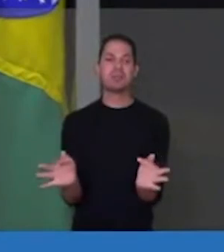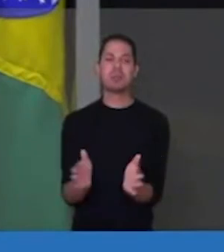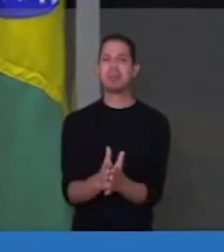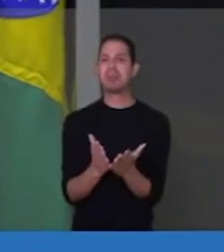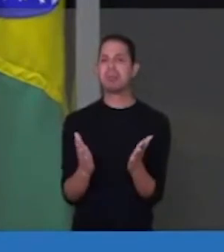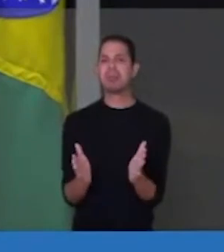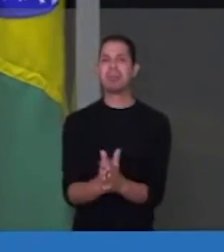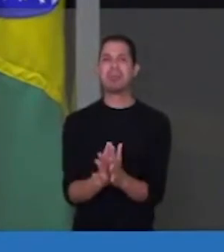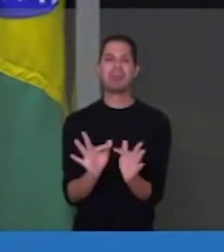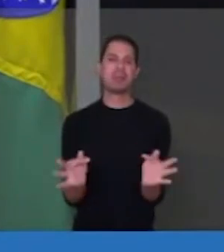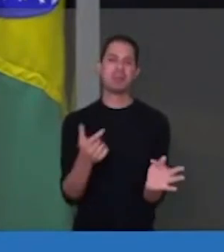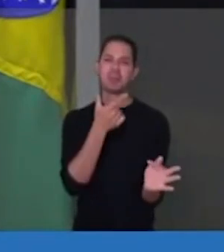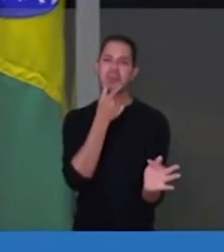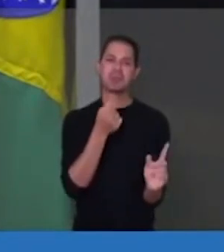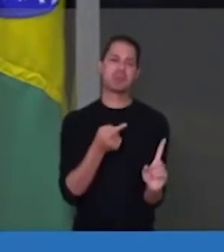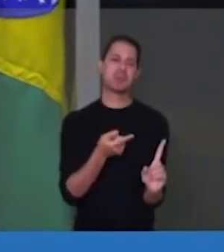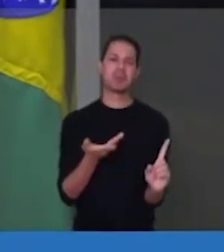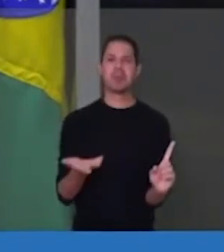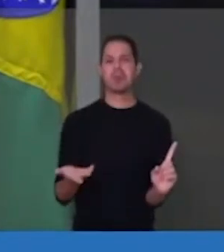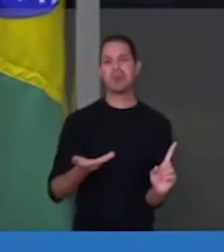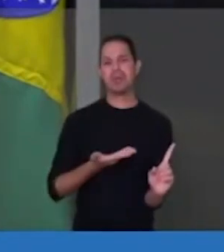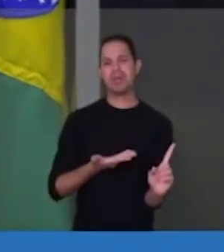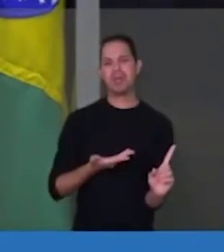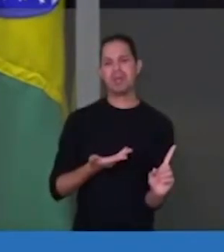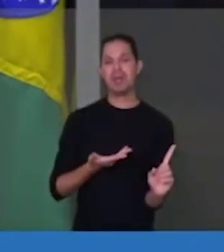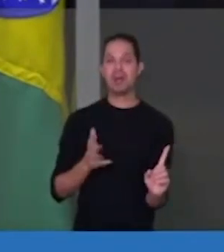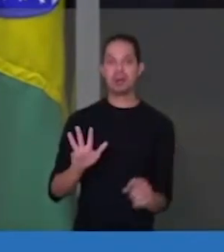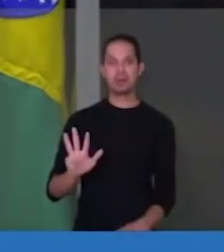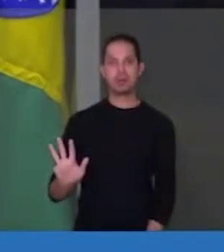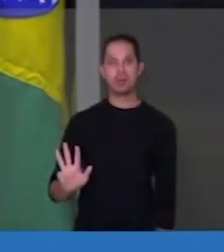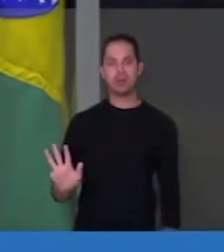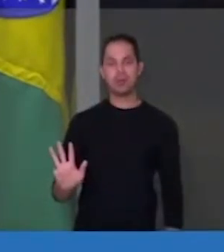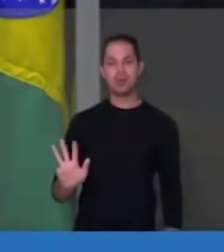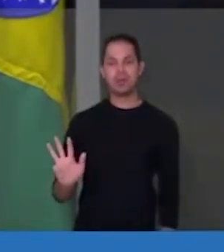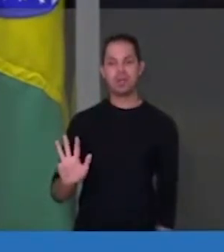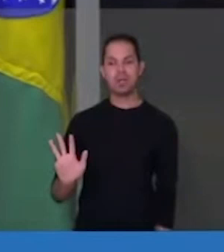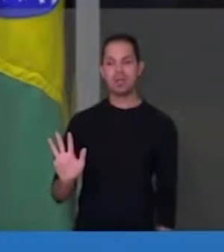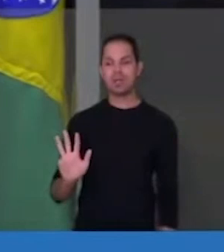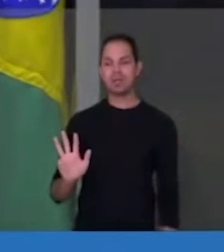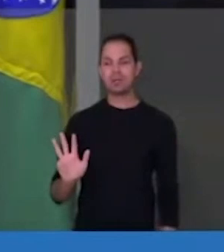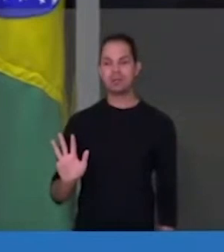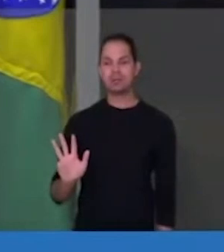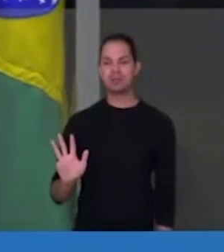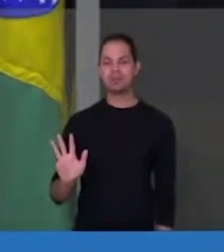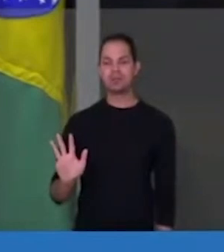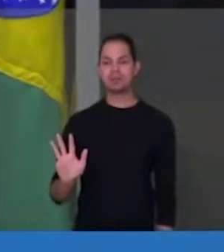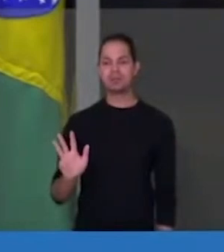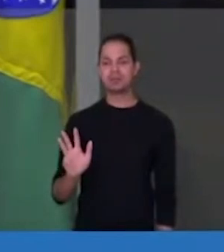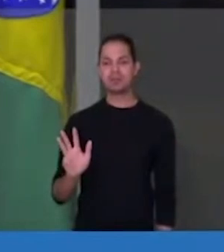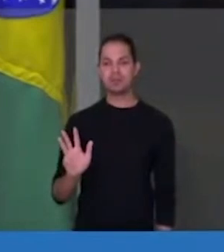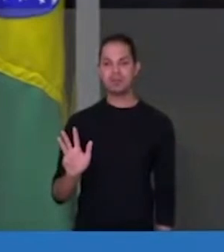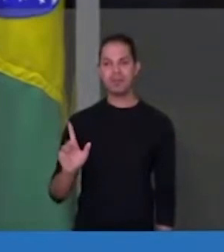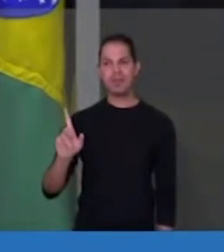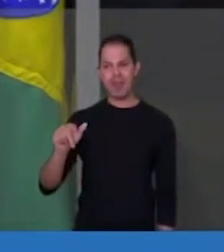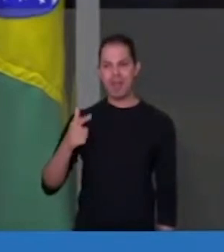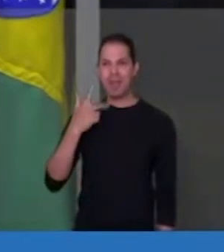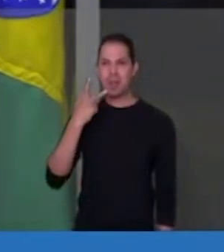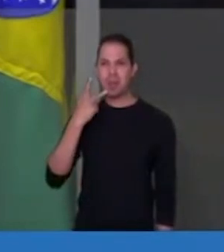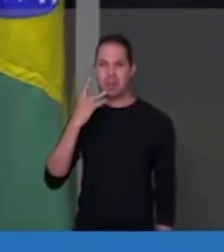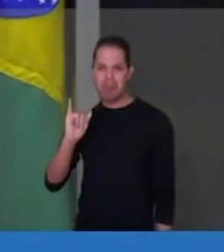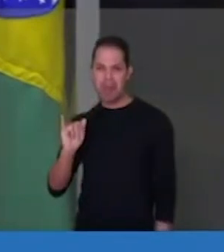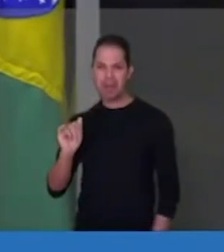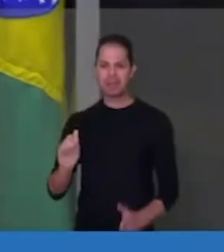Que homem humilde. Olha só o Lula, né? Com os pais dos pobres, né? Andando